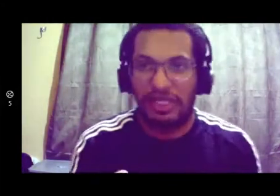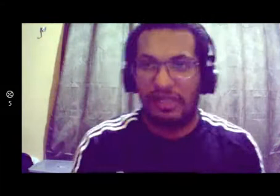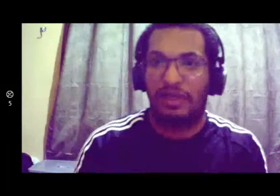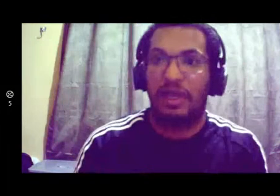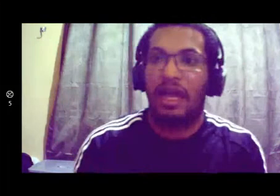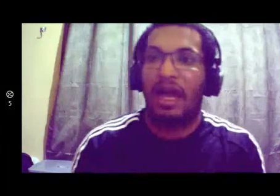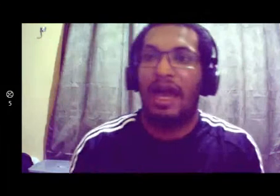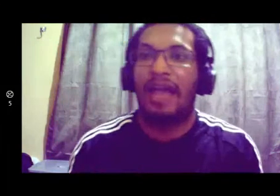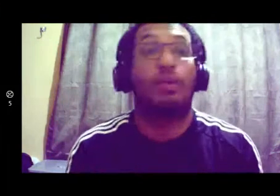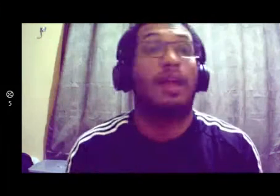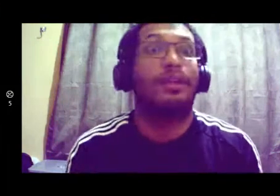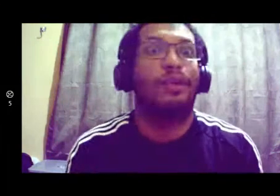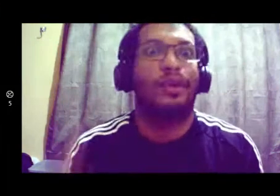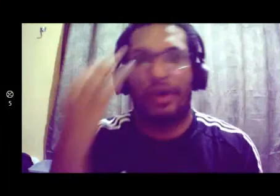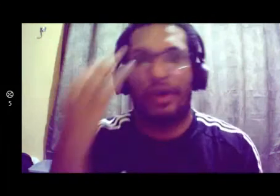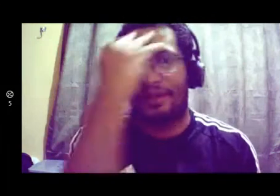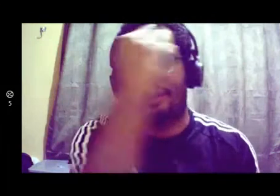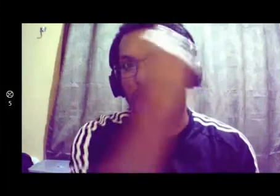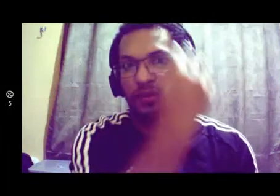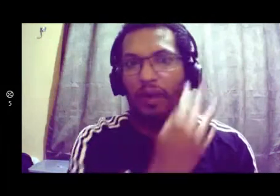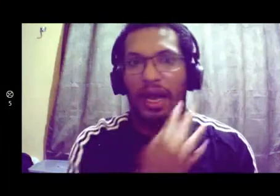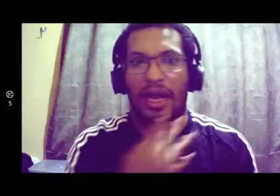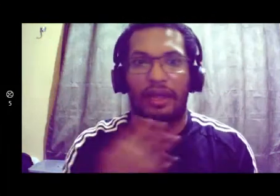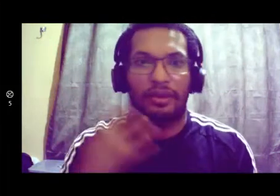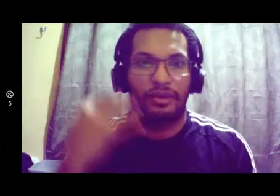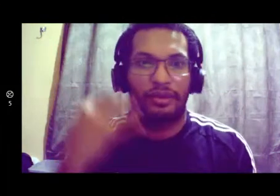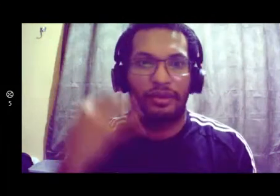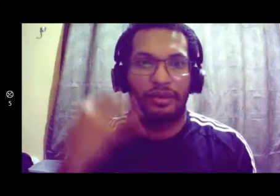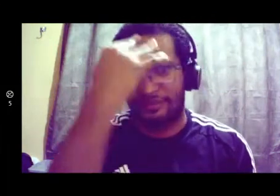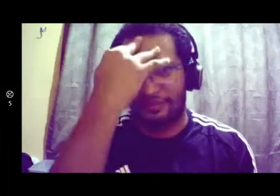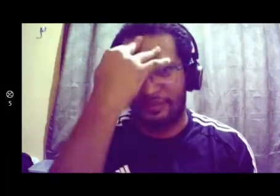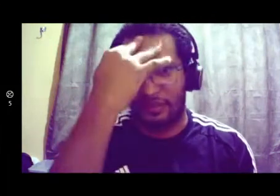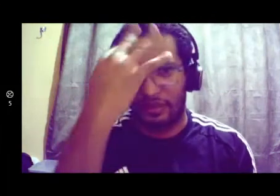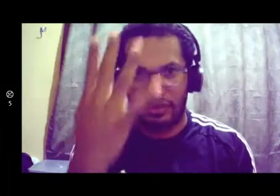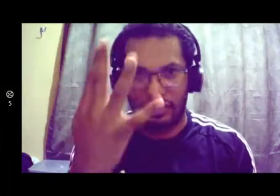pode fazer assim. Ah, de 4 em 4 horas. 4